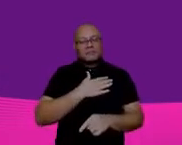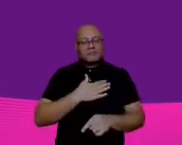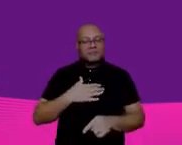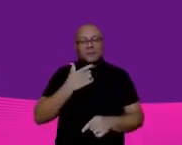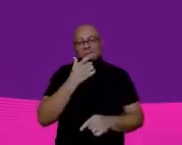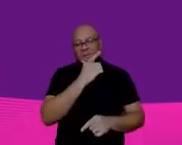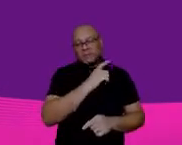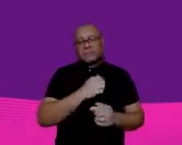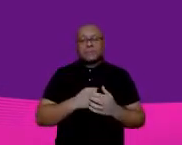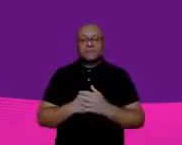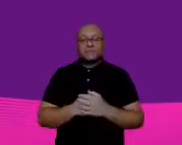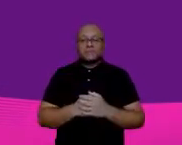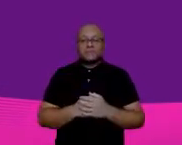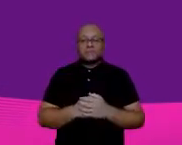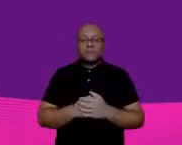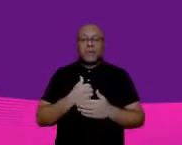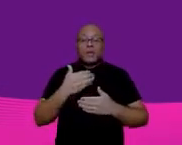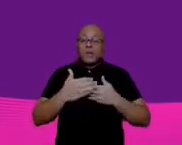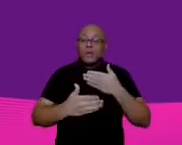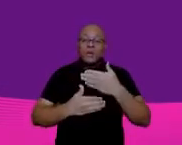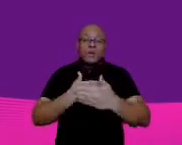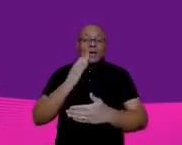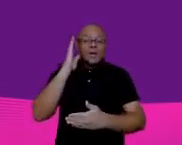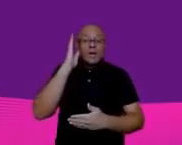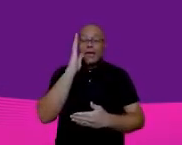E o processo é bem direto.